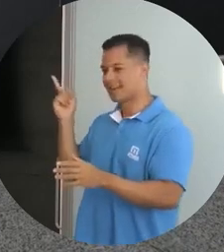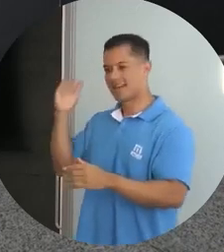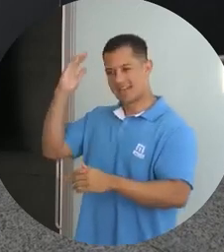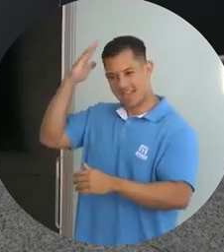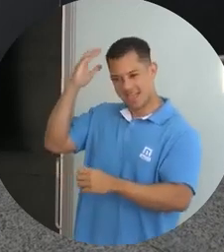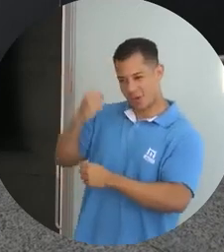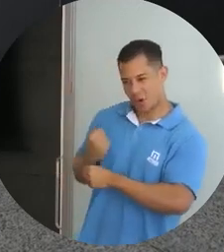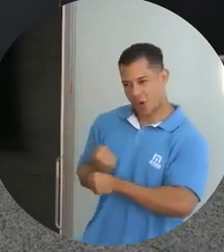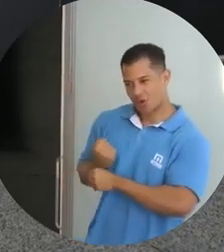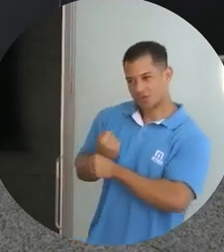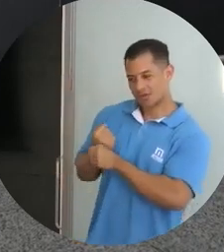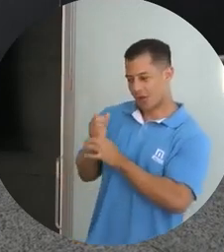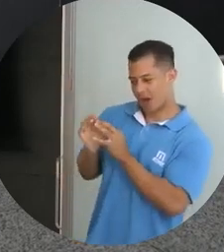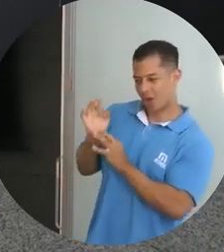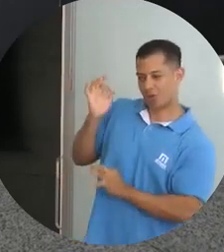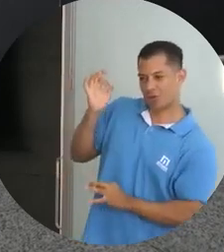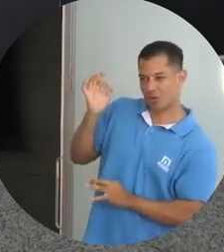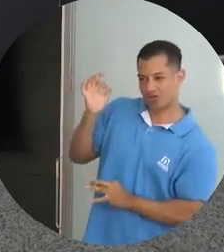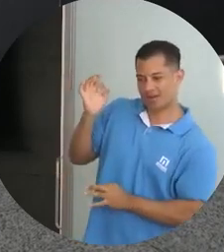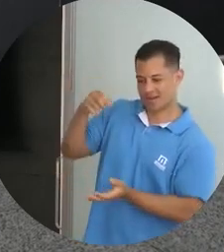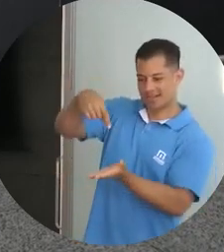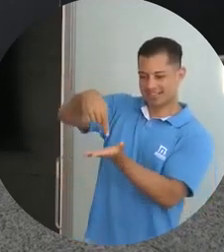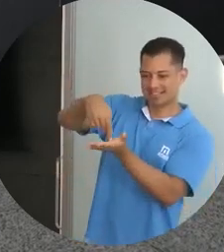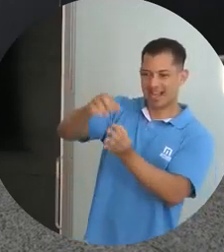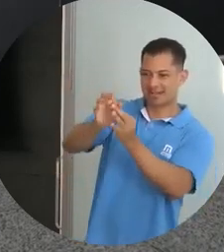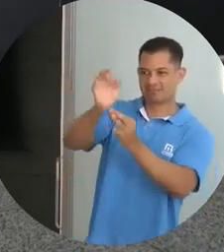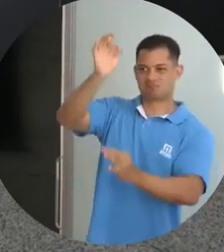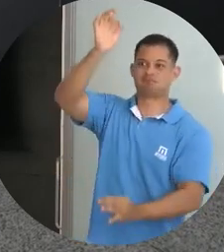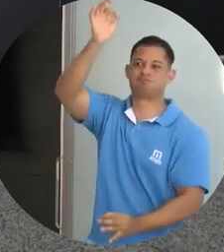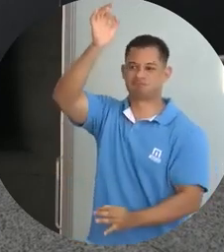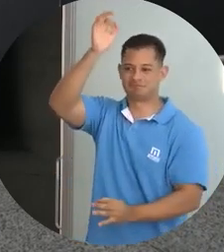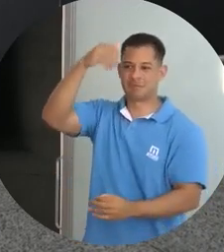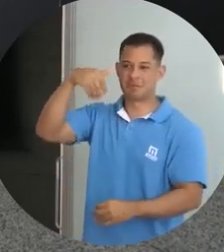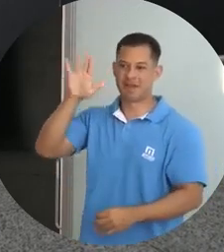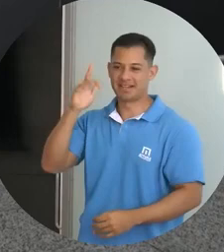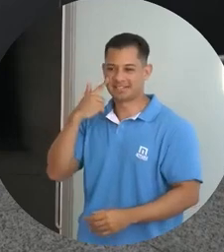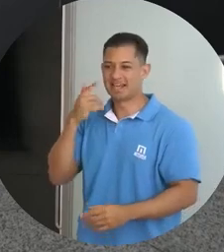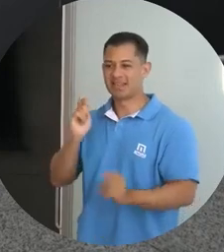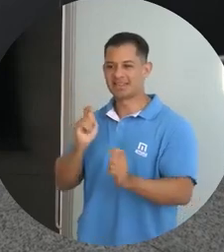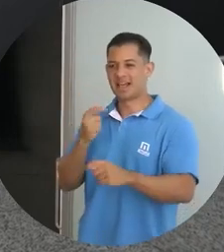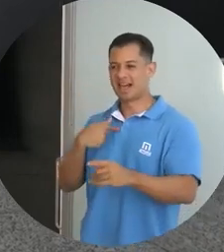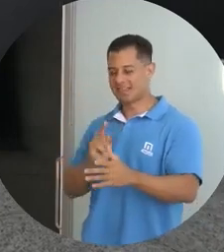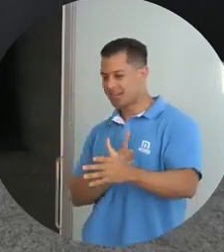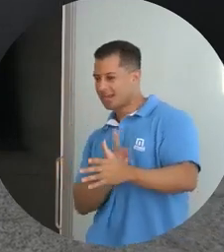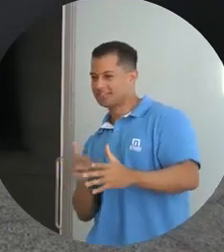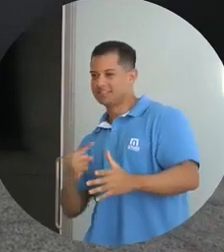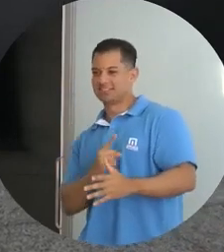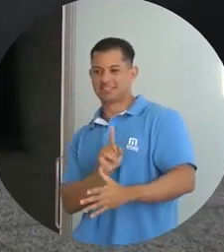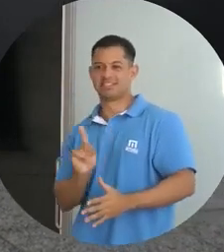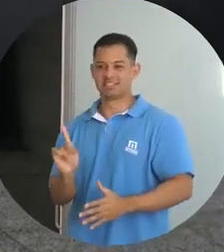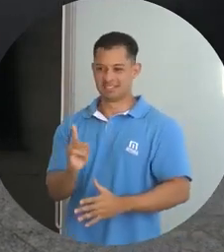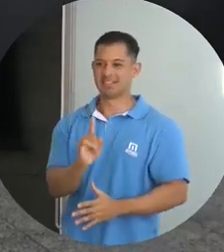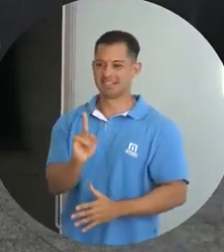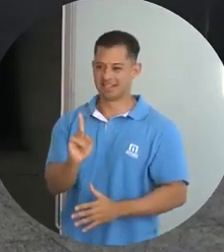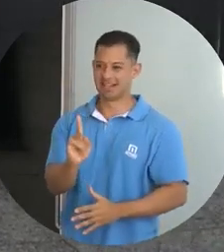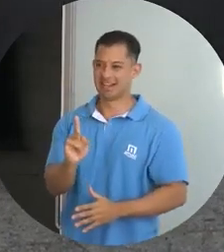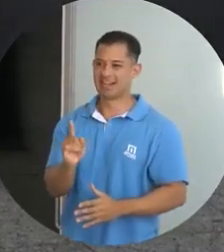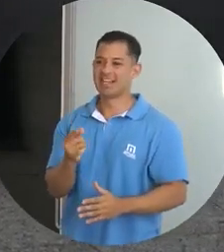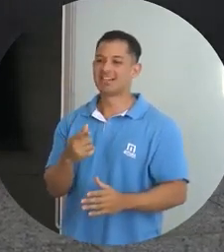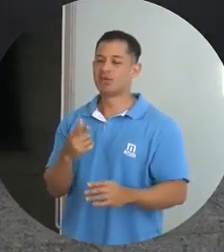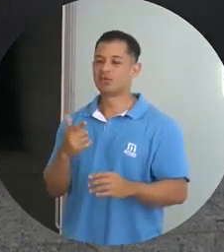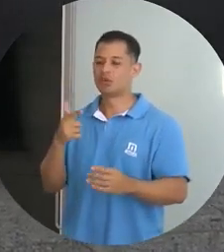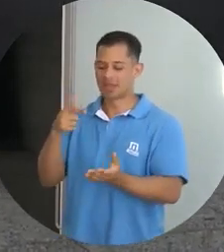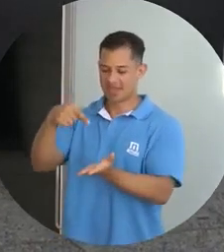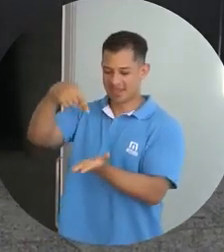estacas aqui, né, sendo preparadas, a facilidade deles transitarem entre as estacas. Então, ela, quando não está injetada ou